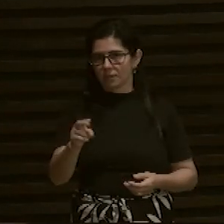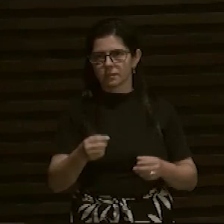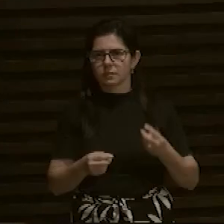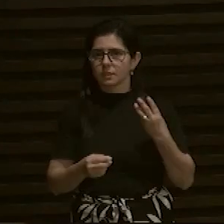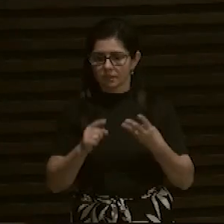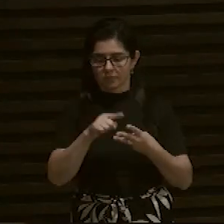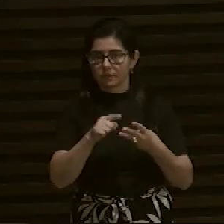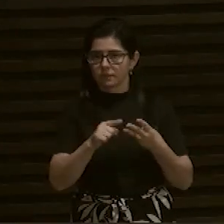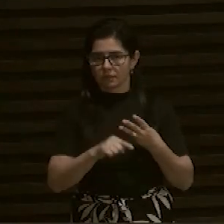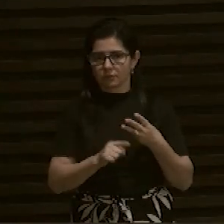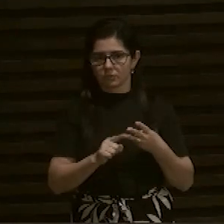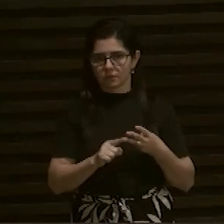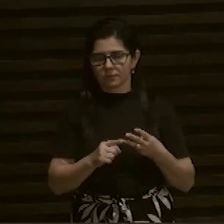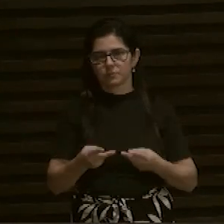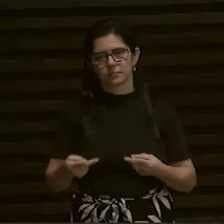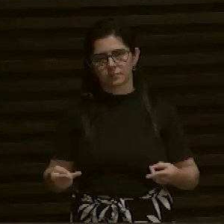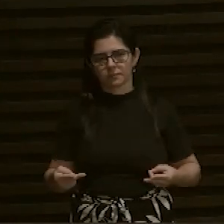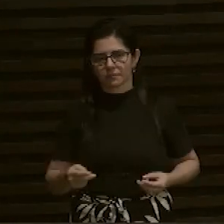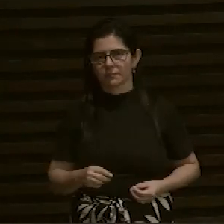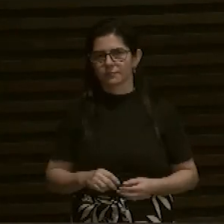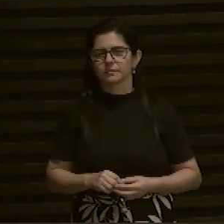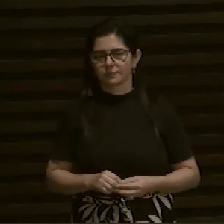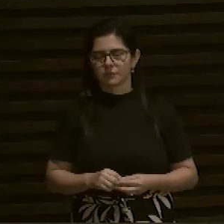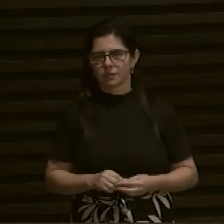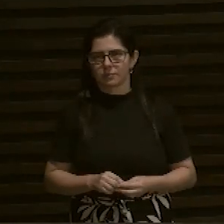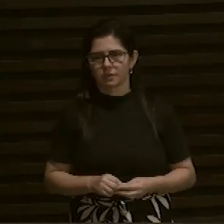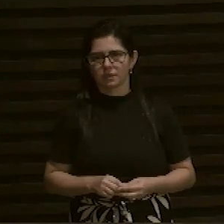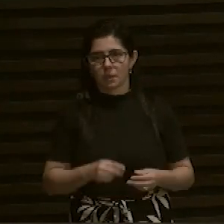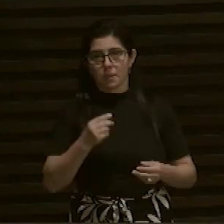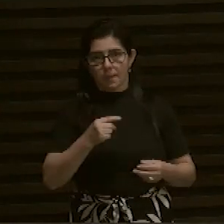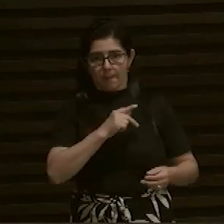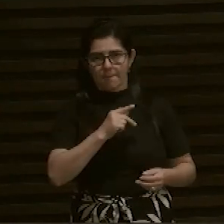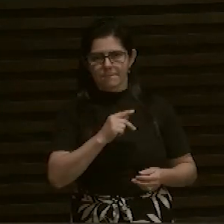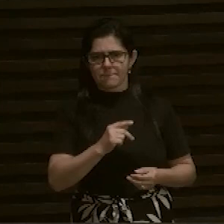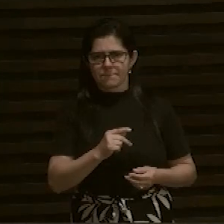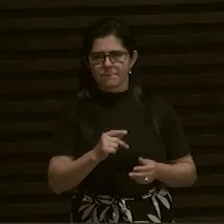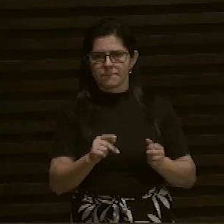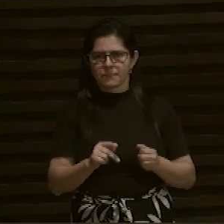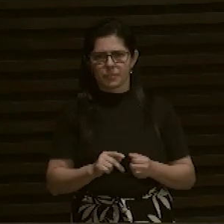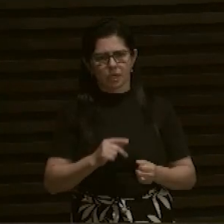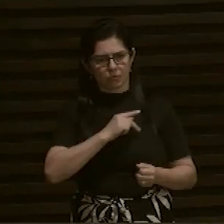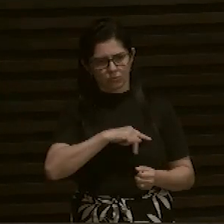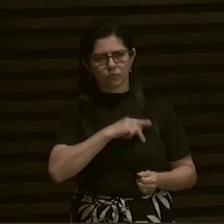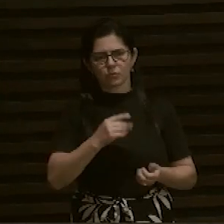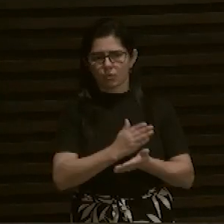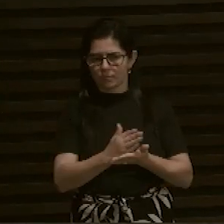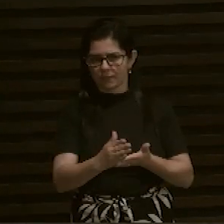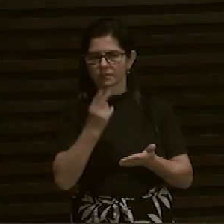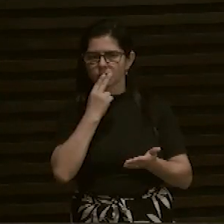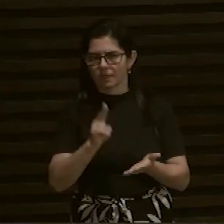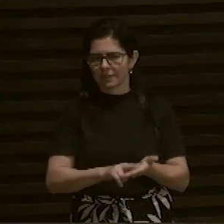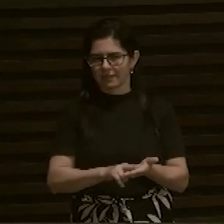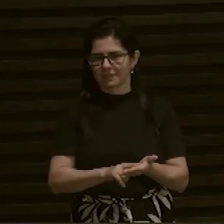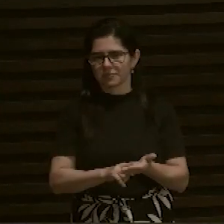estudo. Vamos seguir. Paulo começa a carta, 1 Coríntios 1, 10 e 13, rogando por unidade, pois